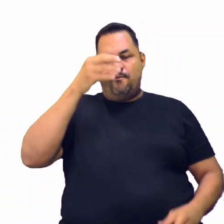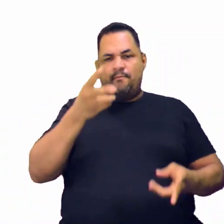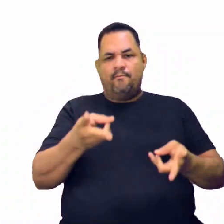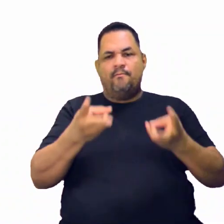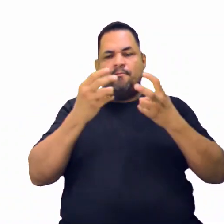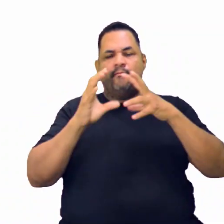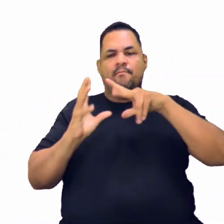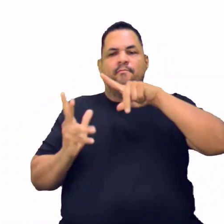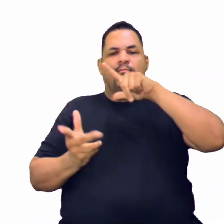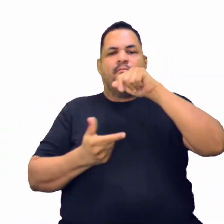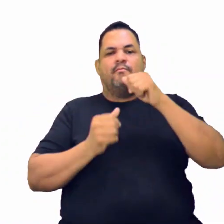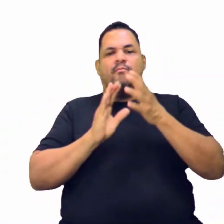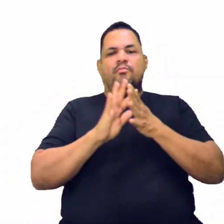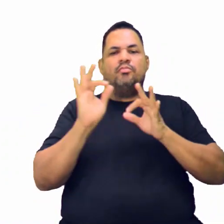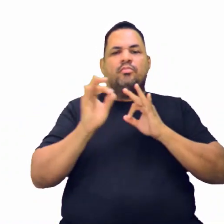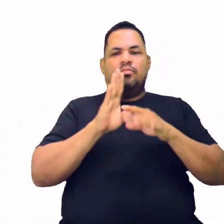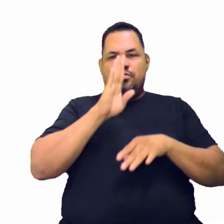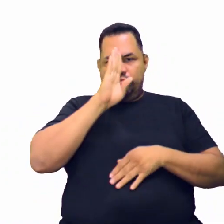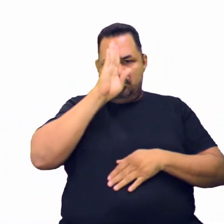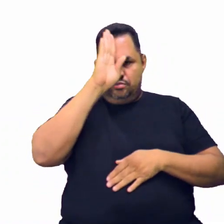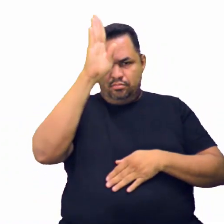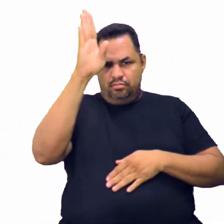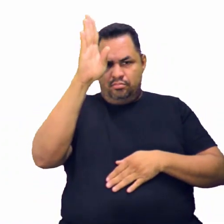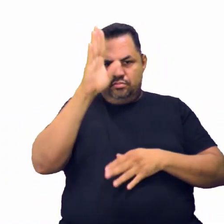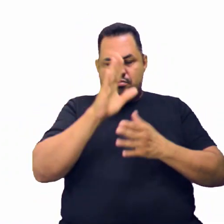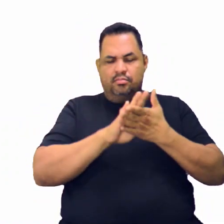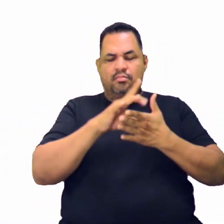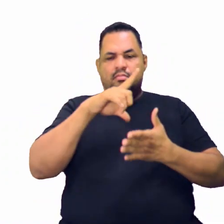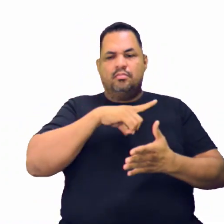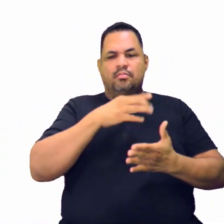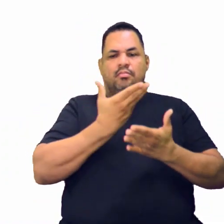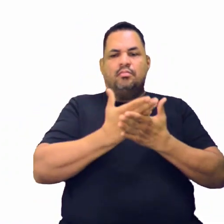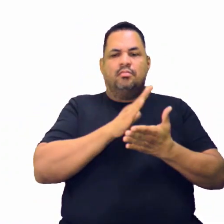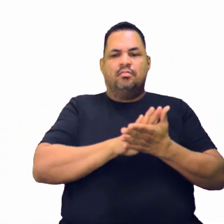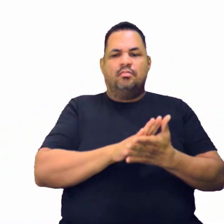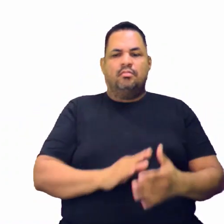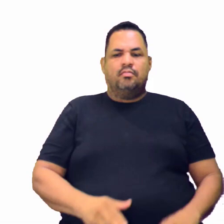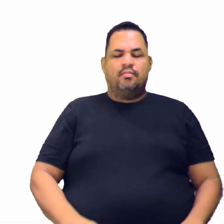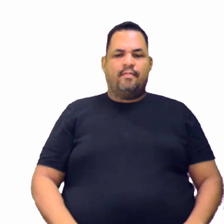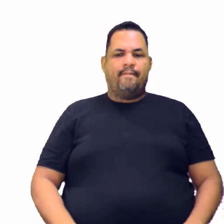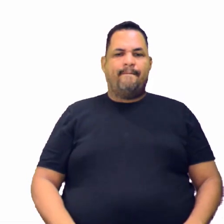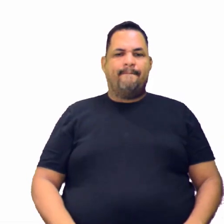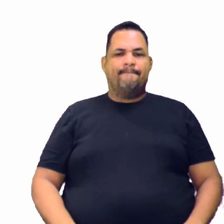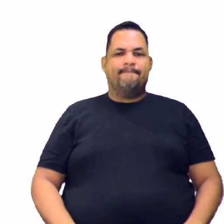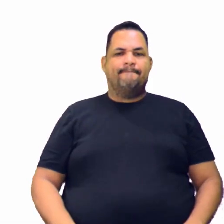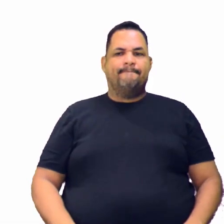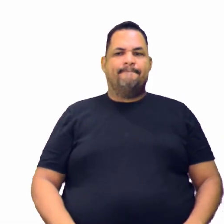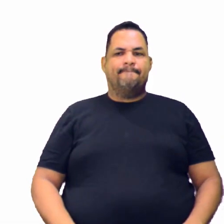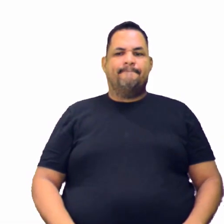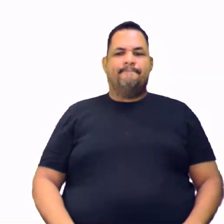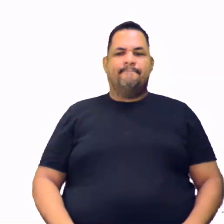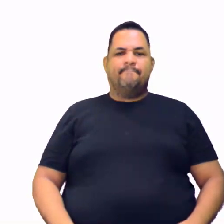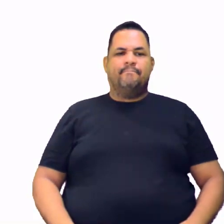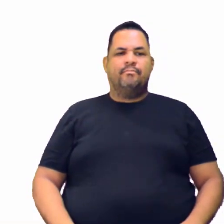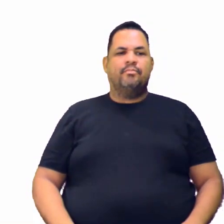de mundo, nesse caso, é fundamental para a interpretação.